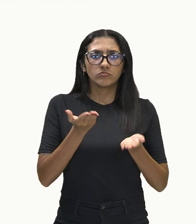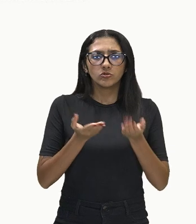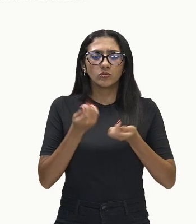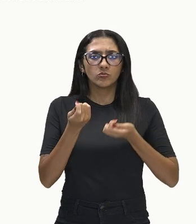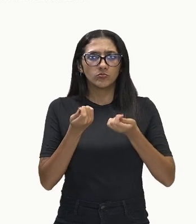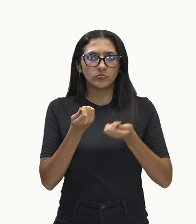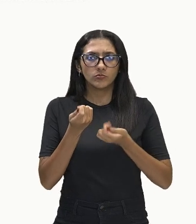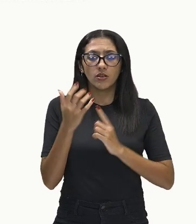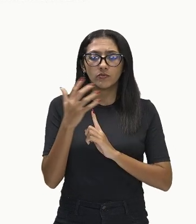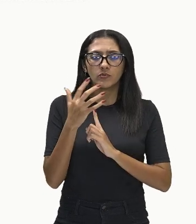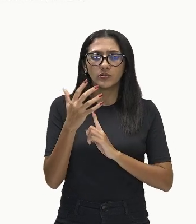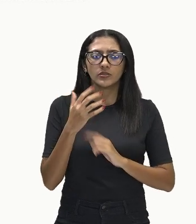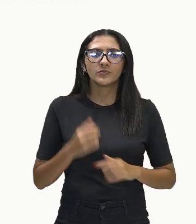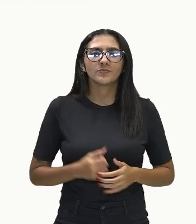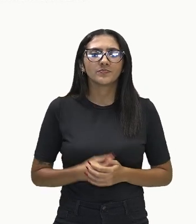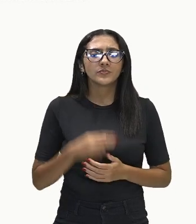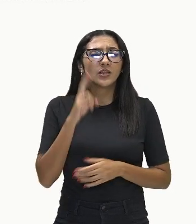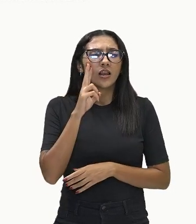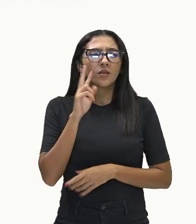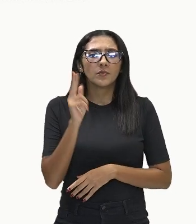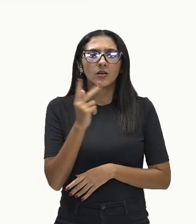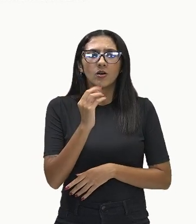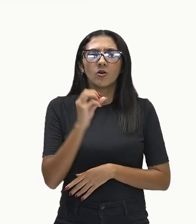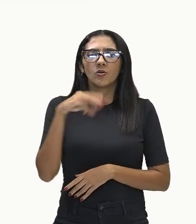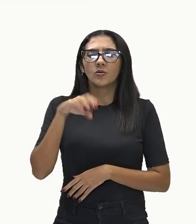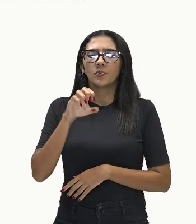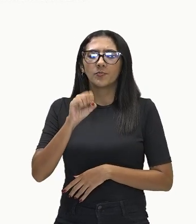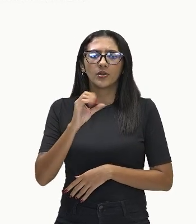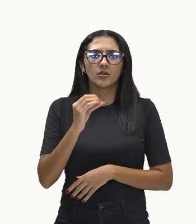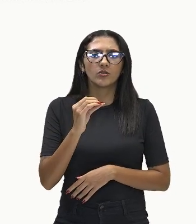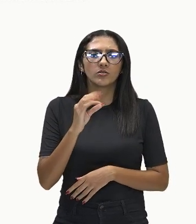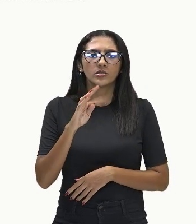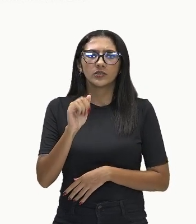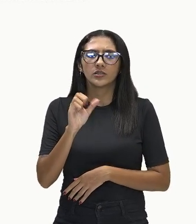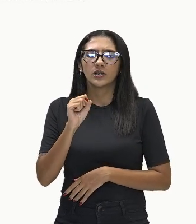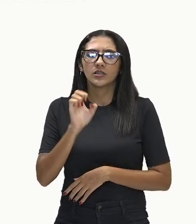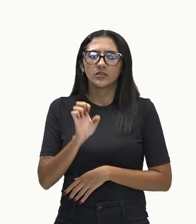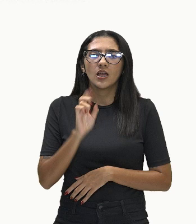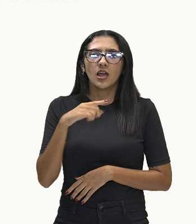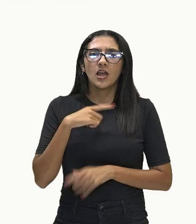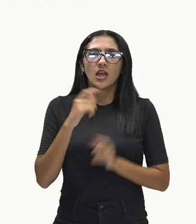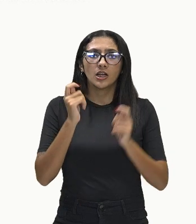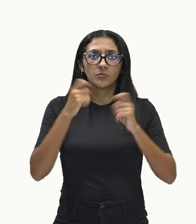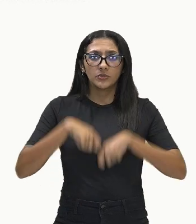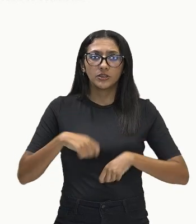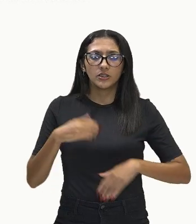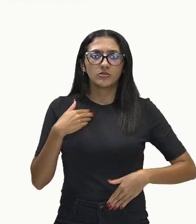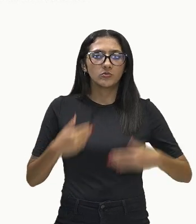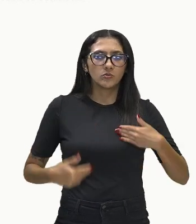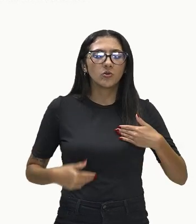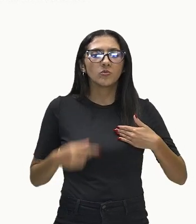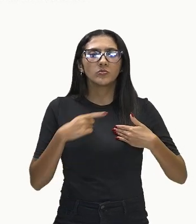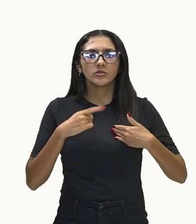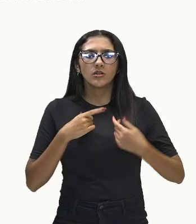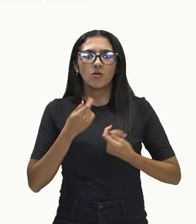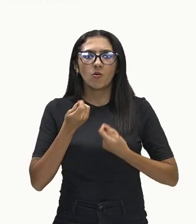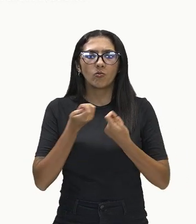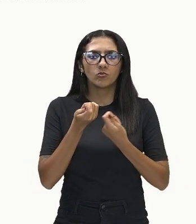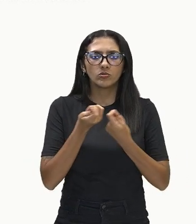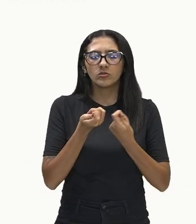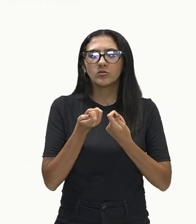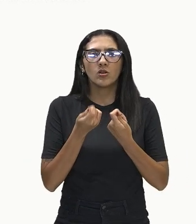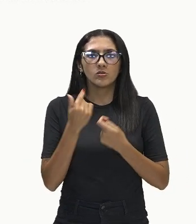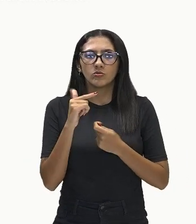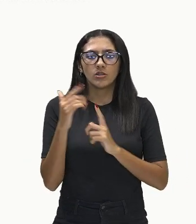homeostase. Homeostase é a capacidade que o nosso organismo tem de se manter